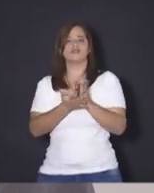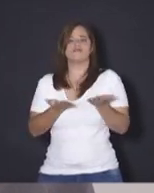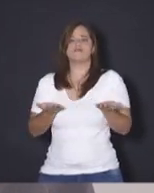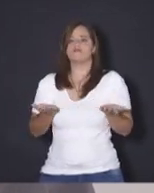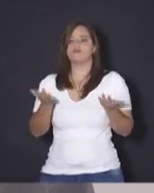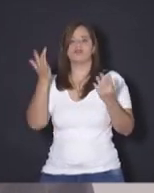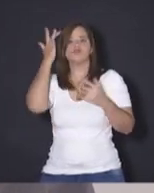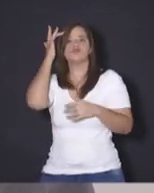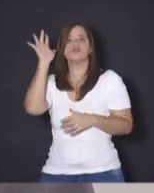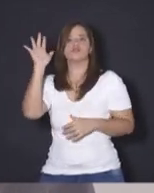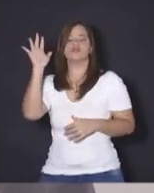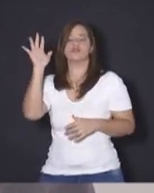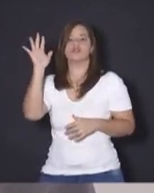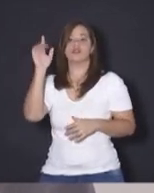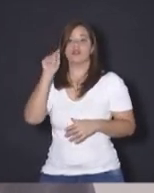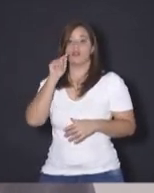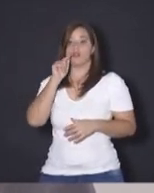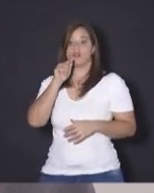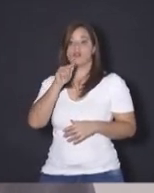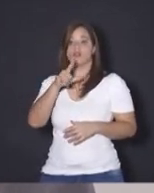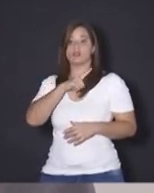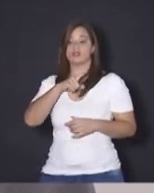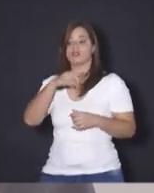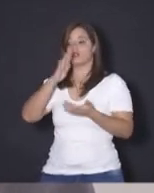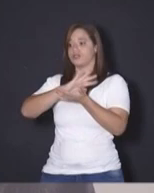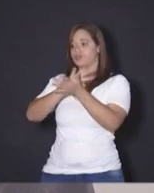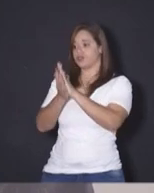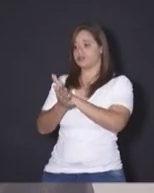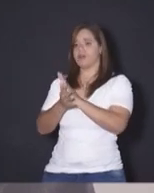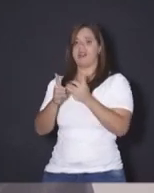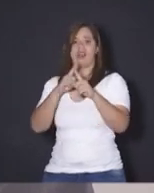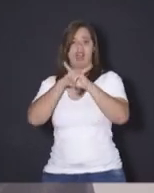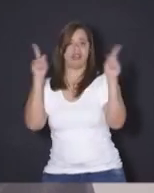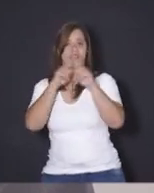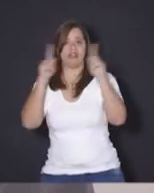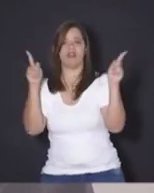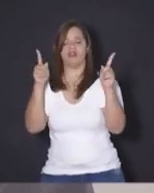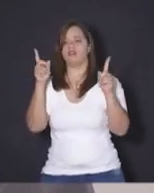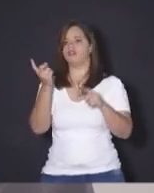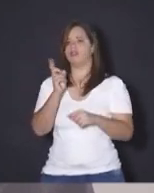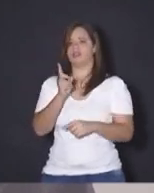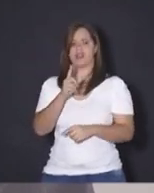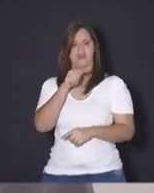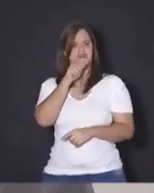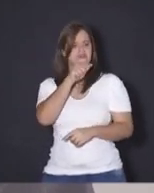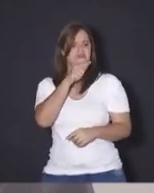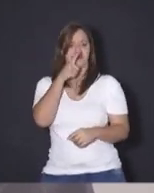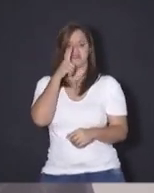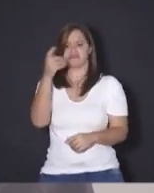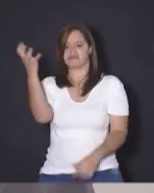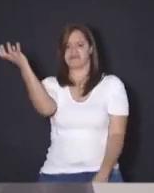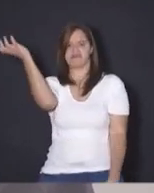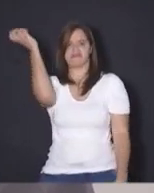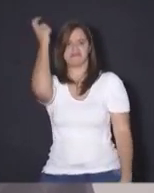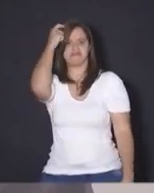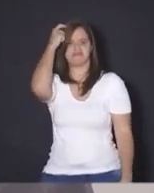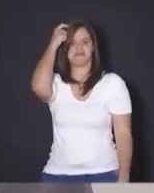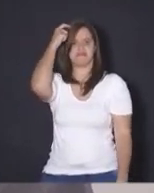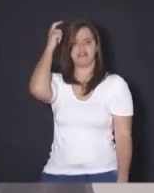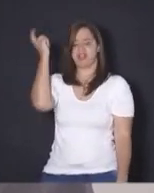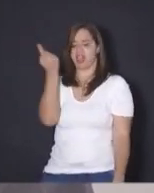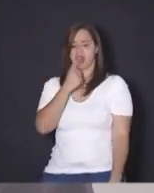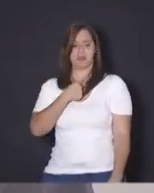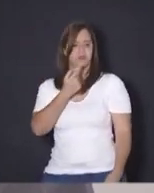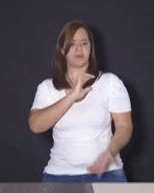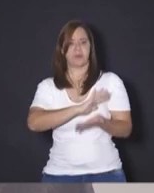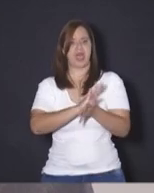você acabou de ser discriminado você reclama não o irmão você quer complexado eu não sou racista